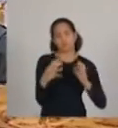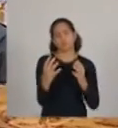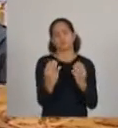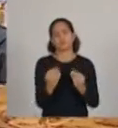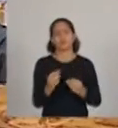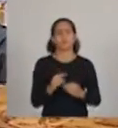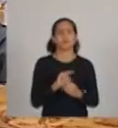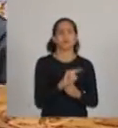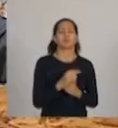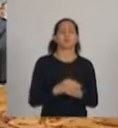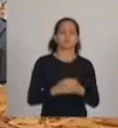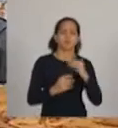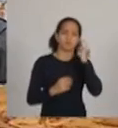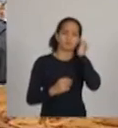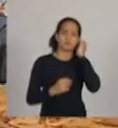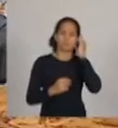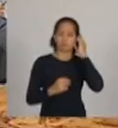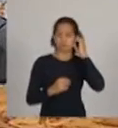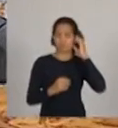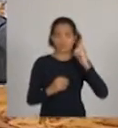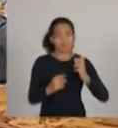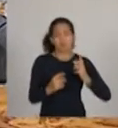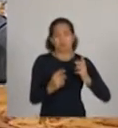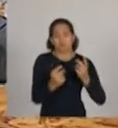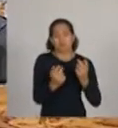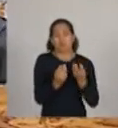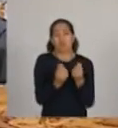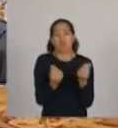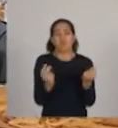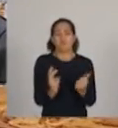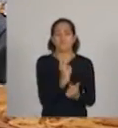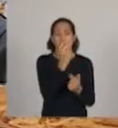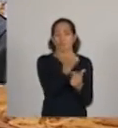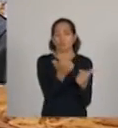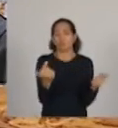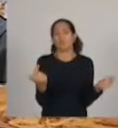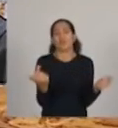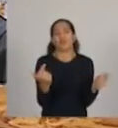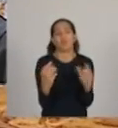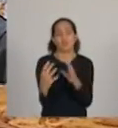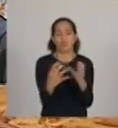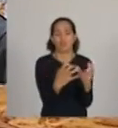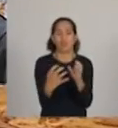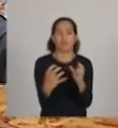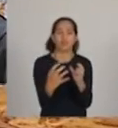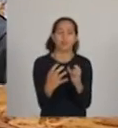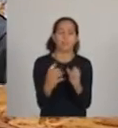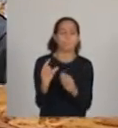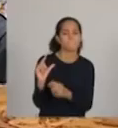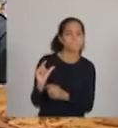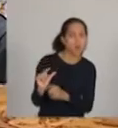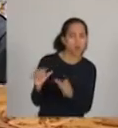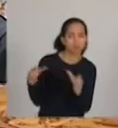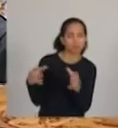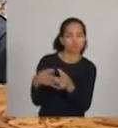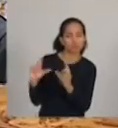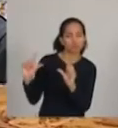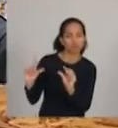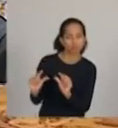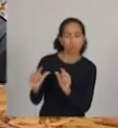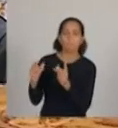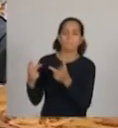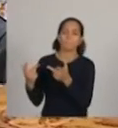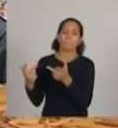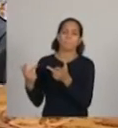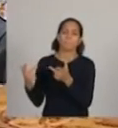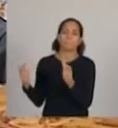brigando muito, é uma briga inútil, e poucos estão brigando contra o vírus, poucos estão brigando